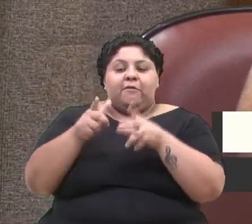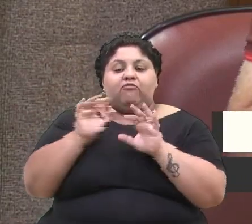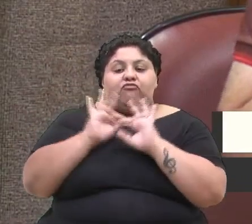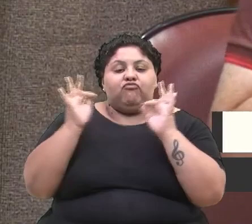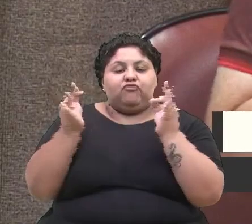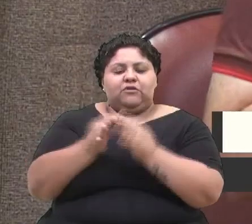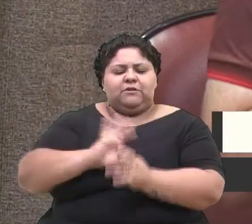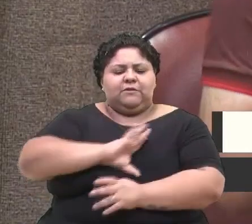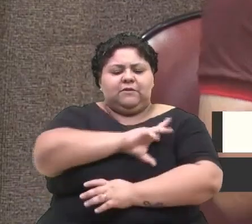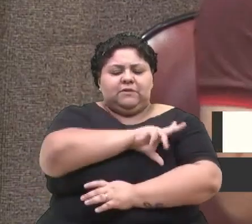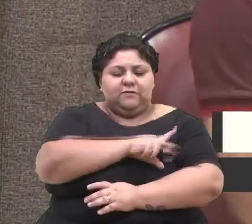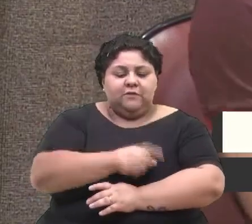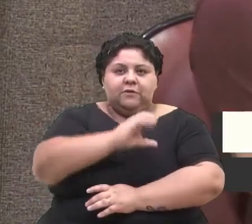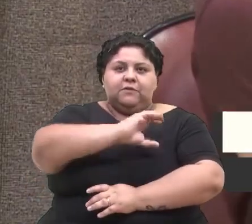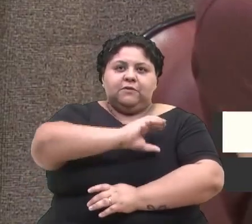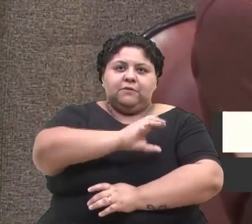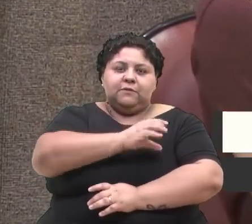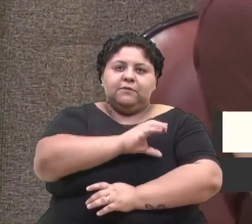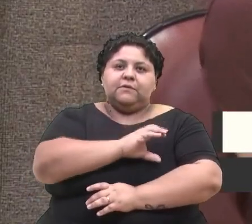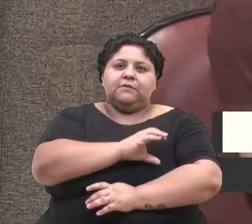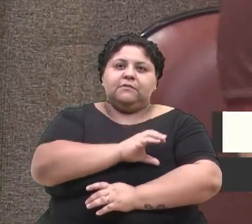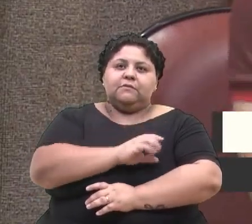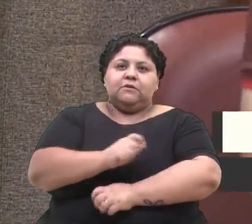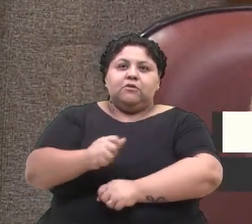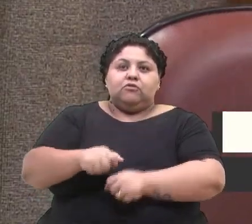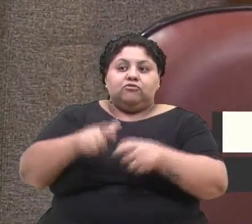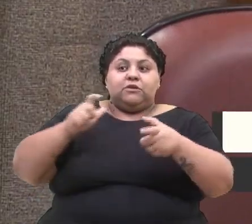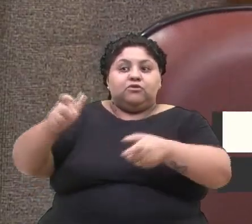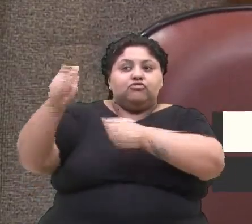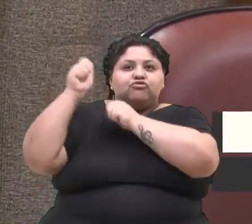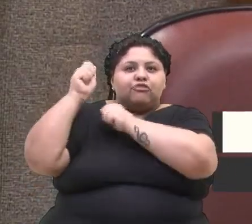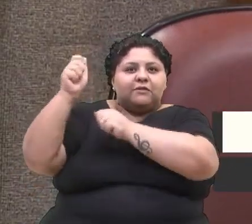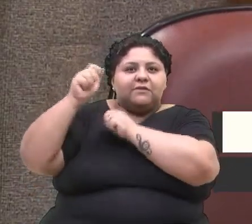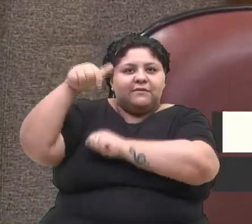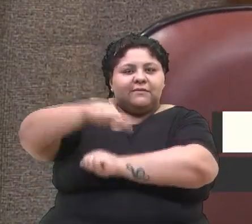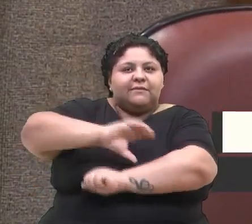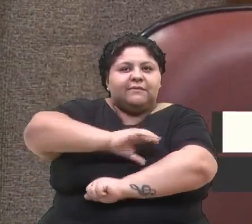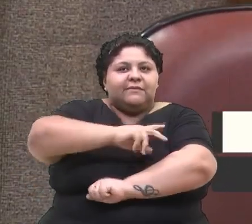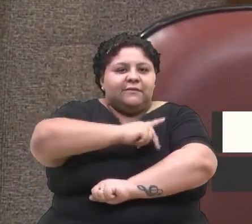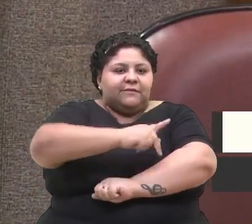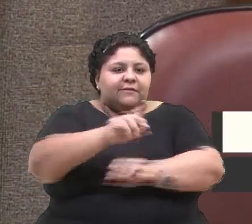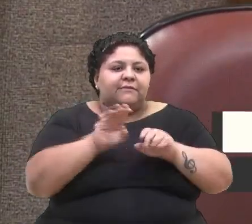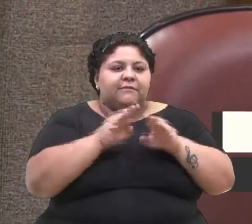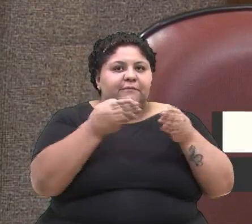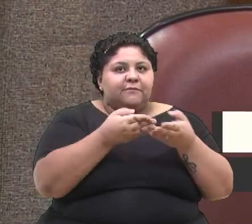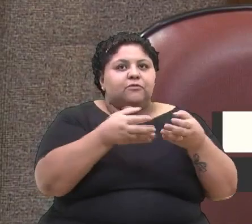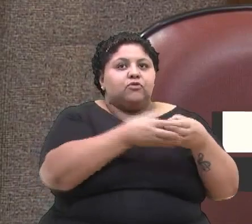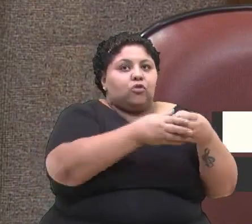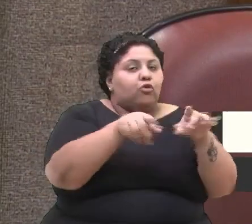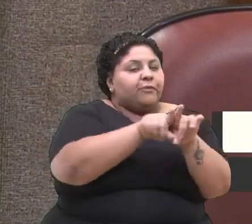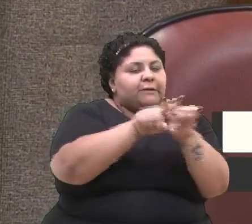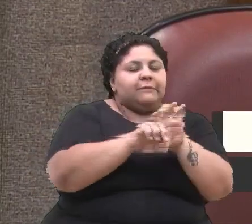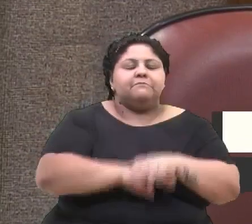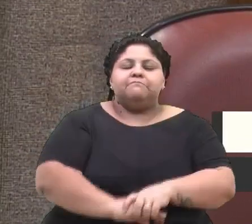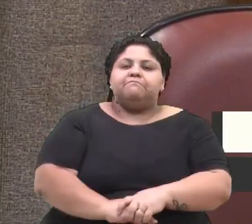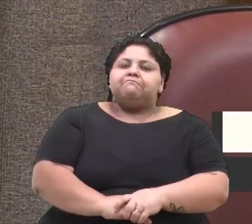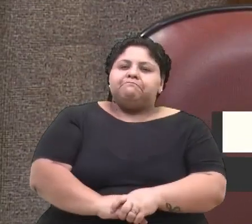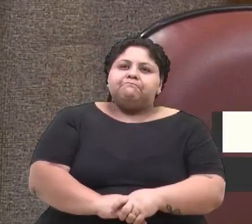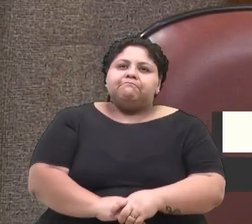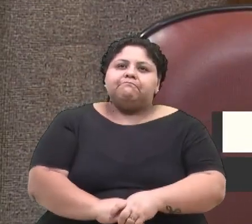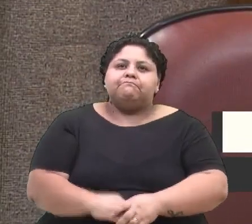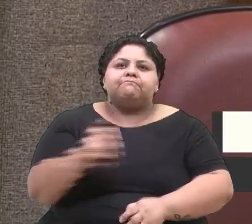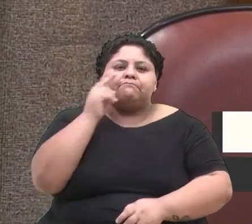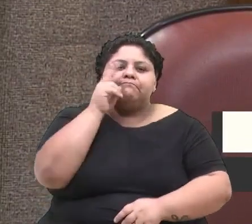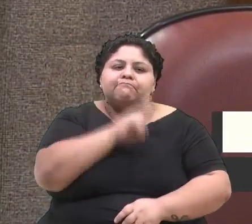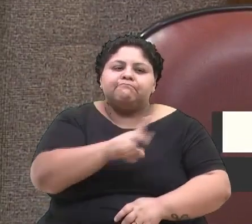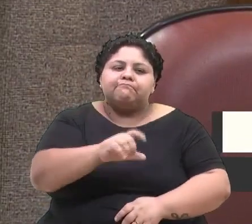amor pelo Caxias o Laércio é um dos grandes torcedores do Caxias foi presidente do conselho do clube inclusive viu sua